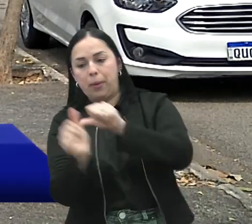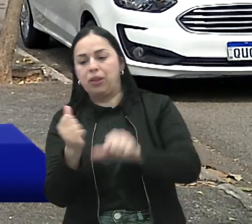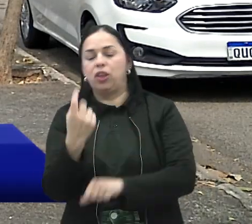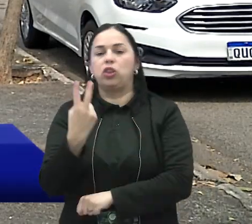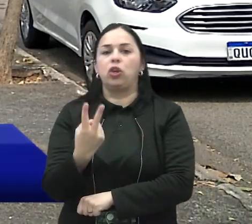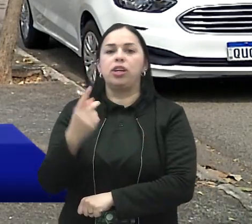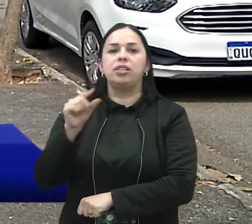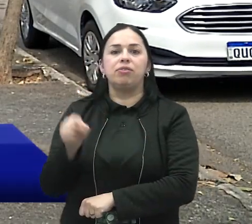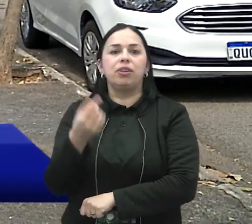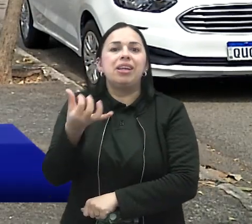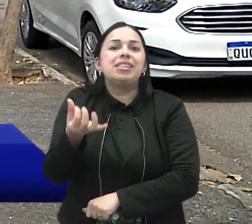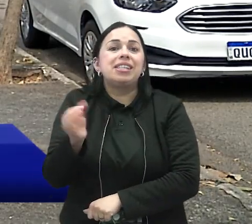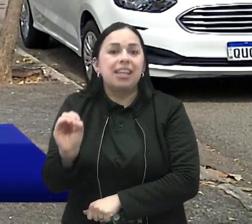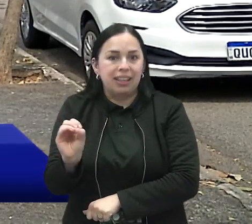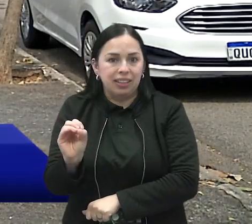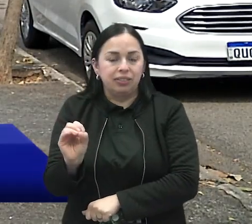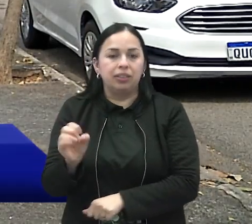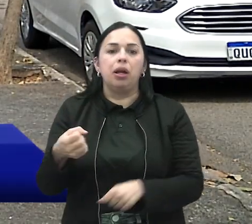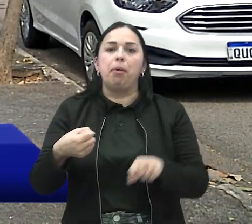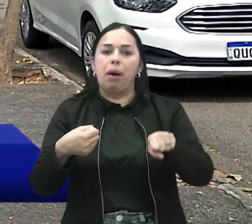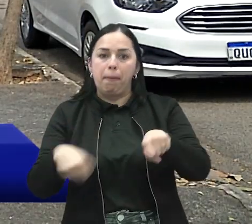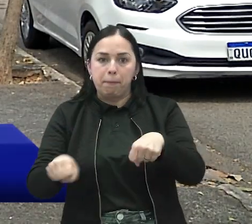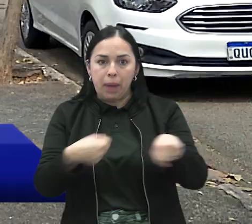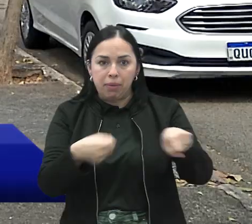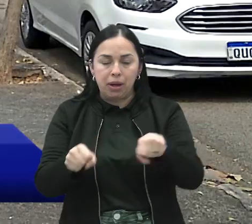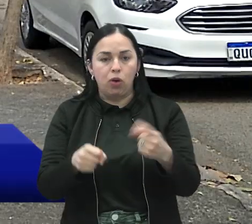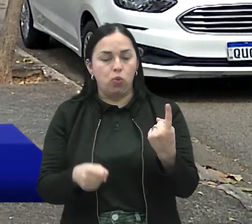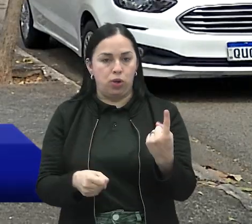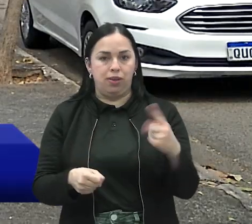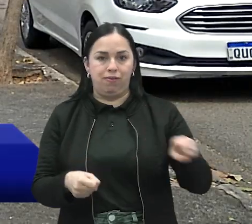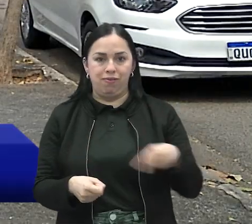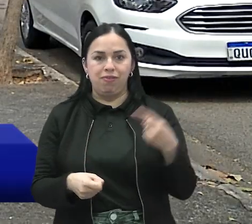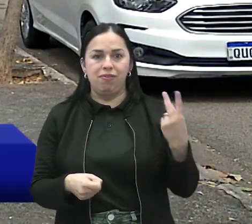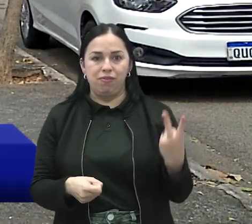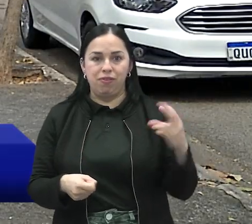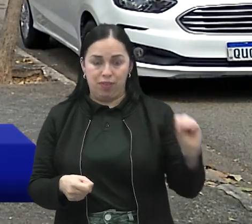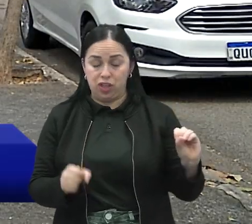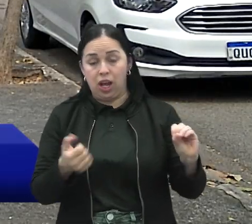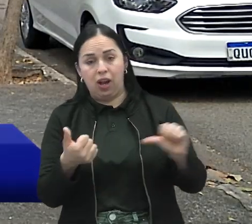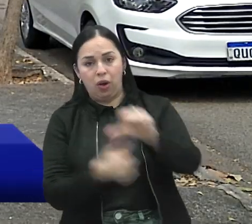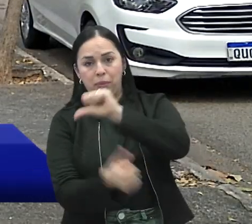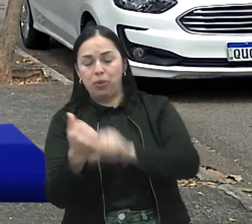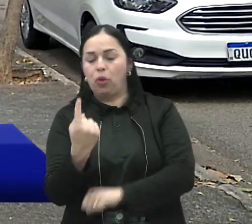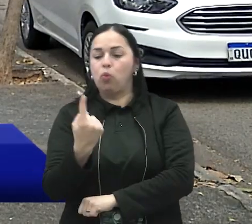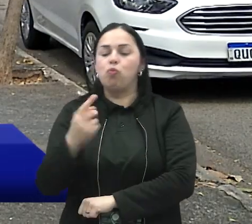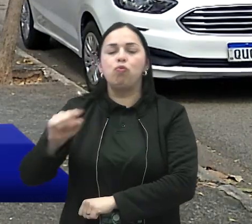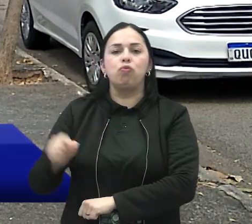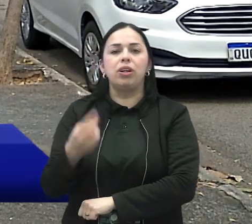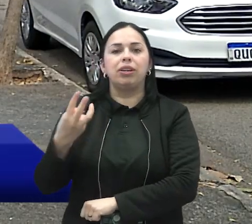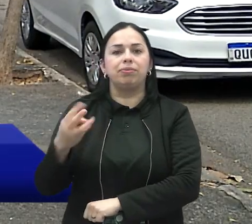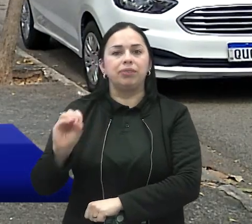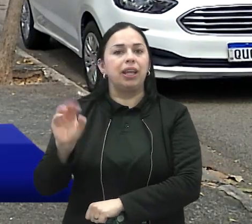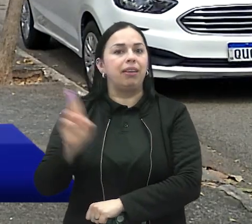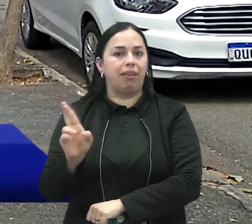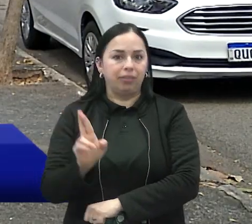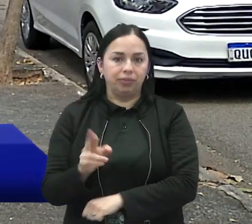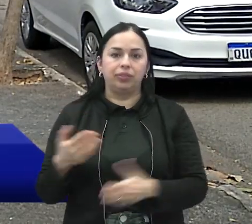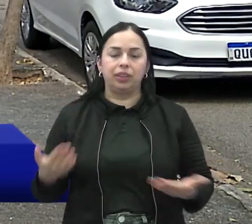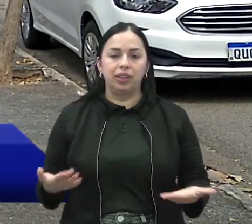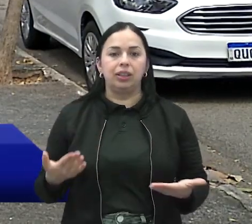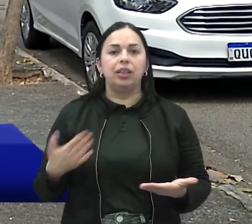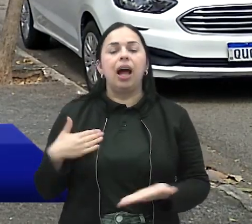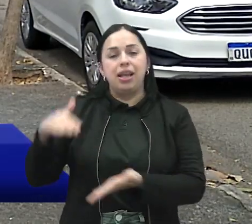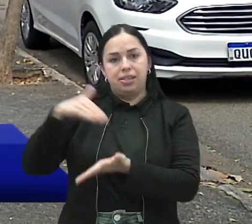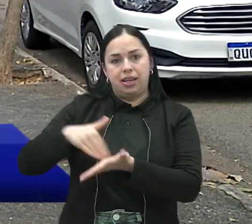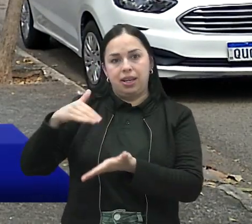no período de 1 hora. Para as motocicletas, o valor que era de R$ 1,20 passa para R$ 1,30 agora. Em nota, a Secretaria de Mobilidade Urbana